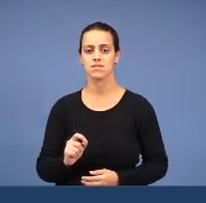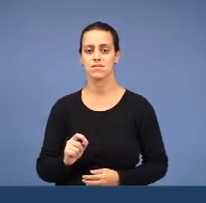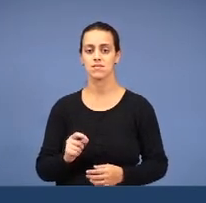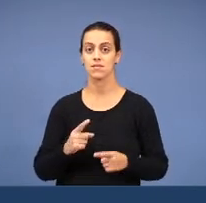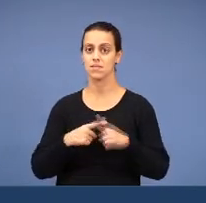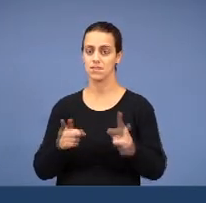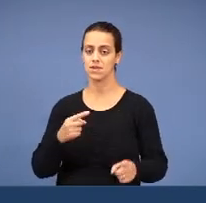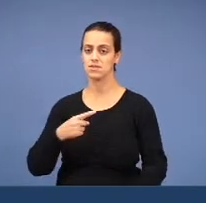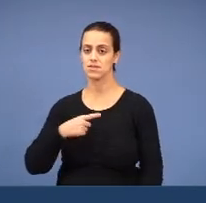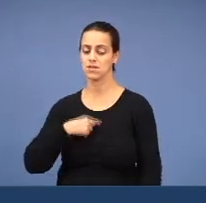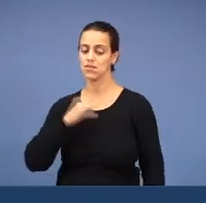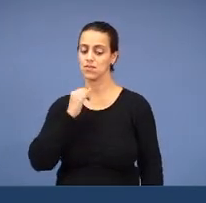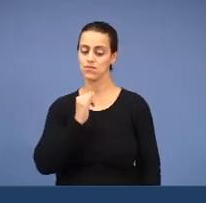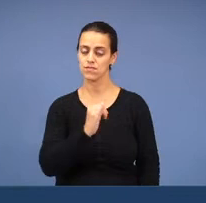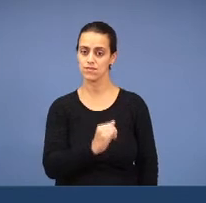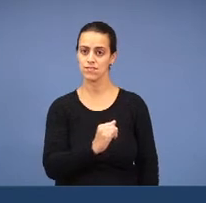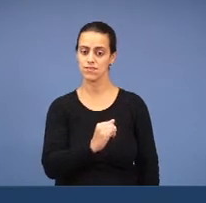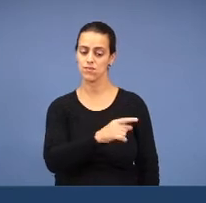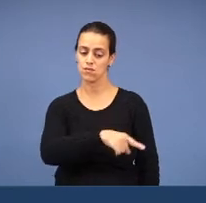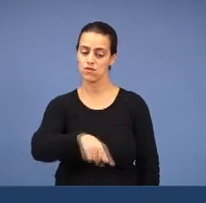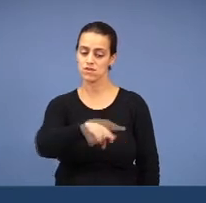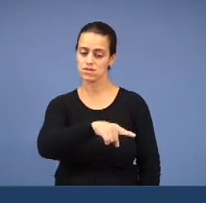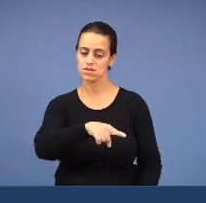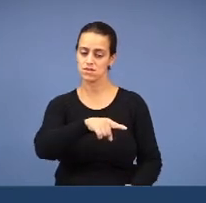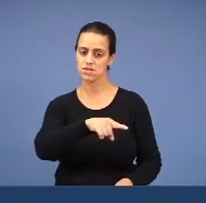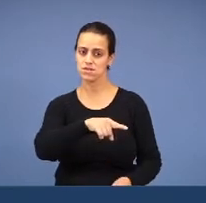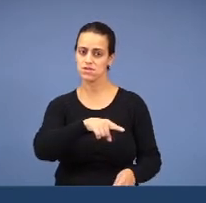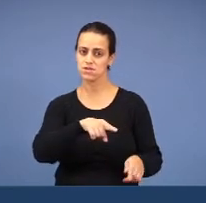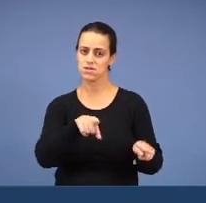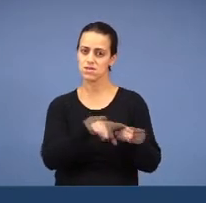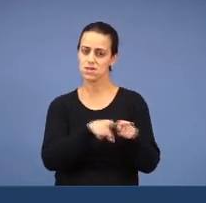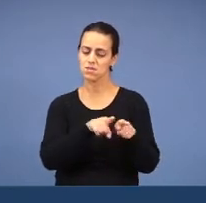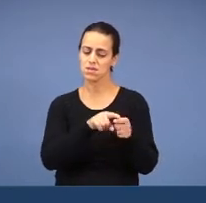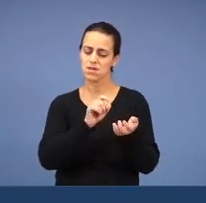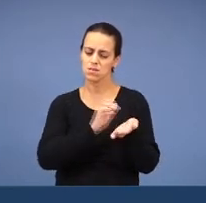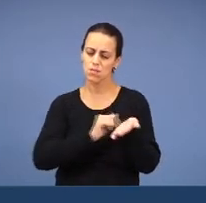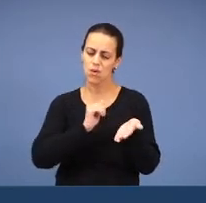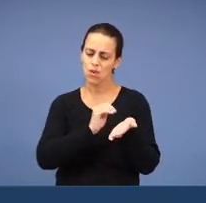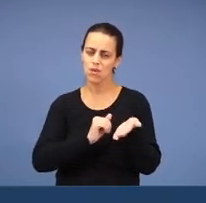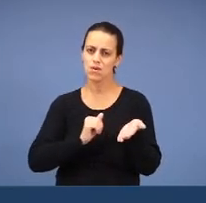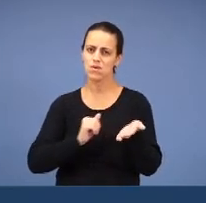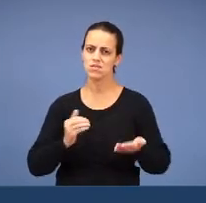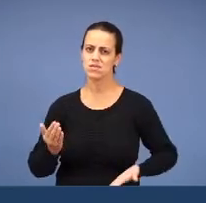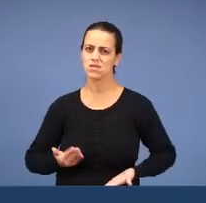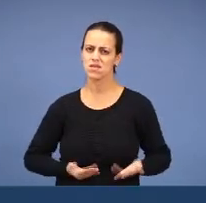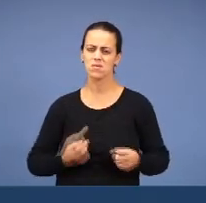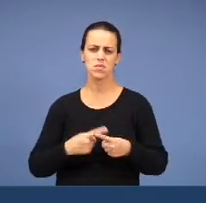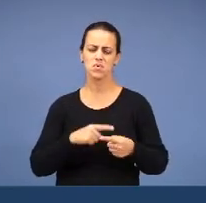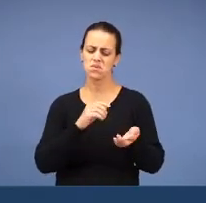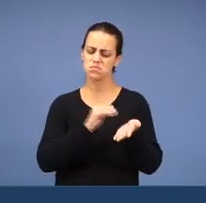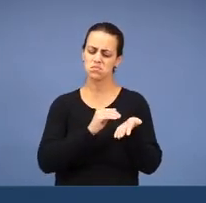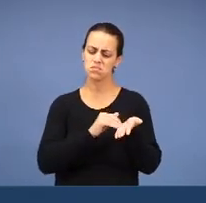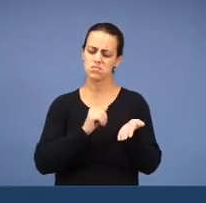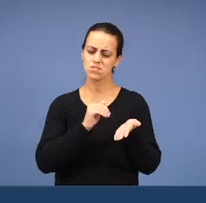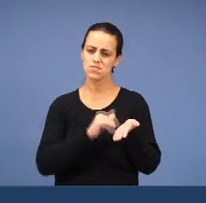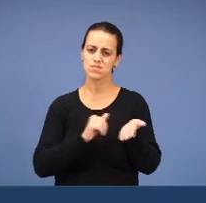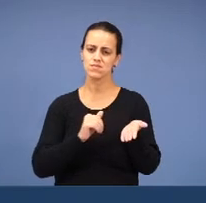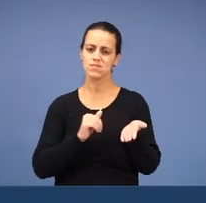Mas eu vos digo a vós e os restantes. Por que diz assim?